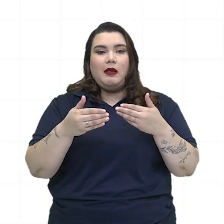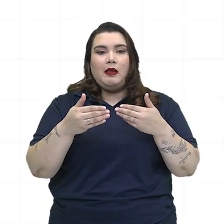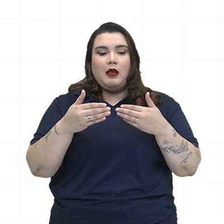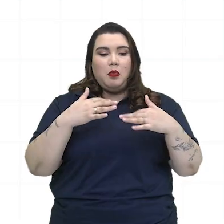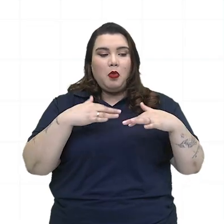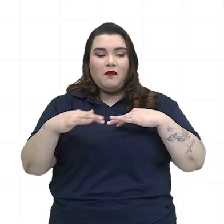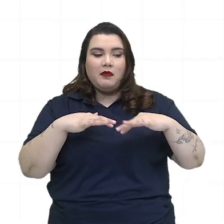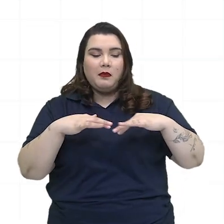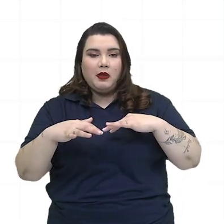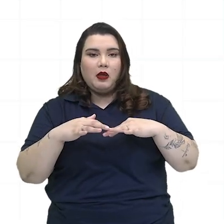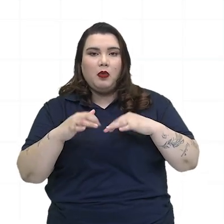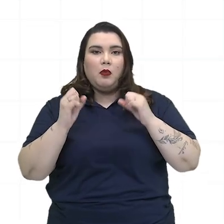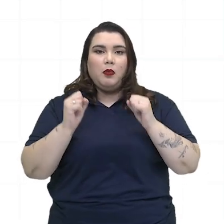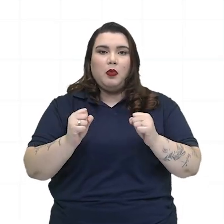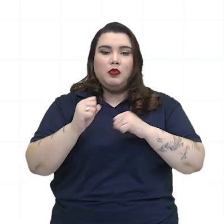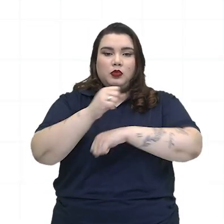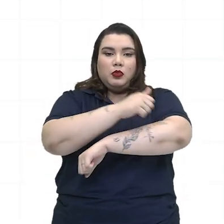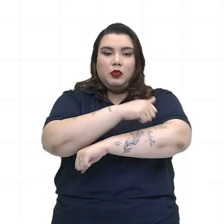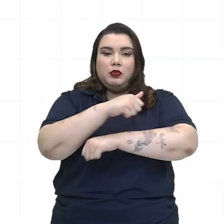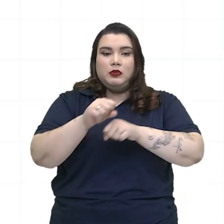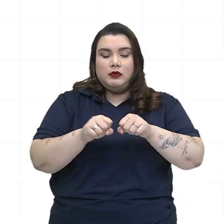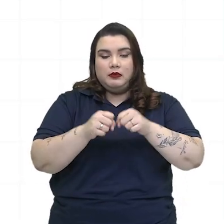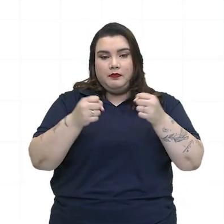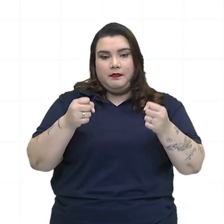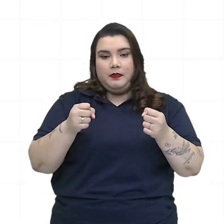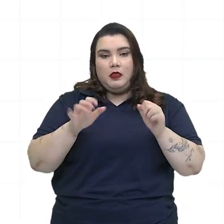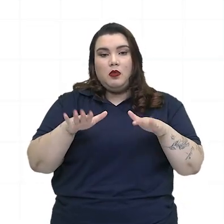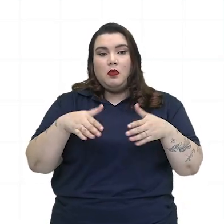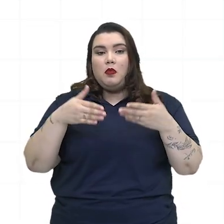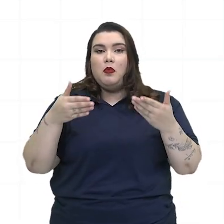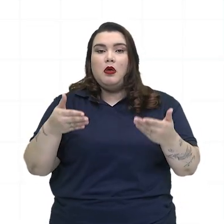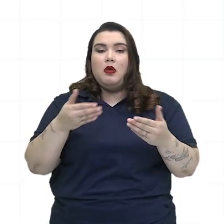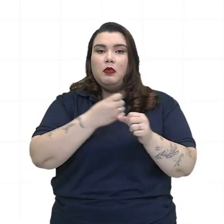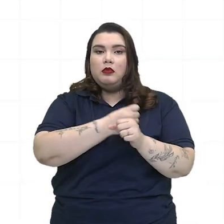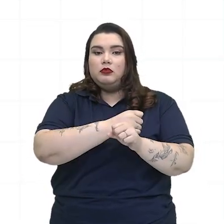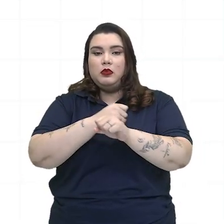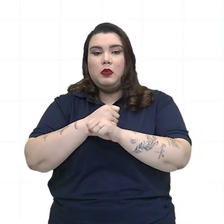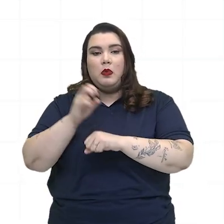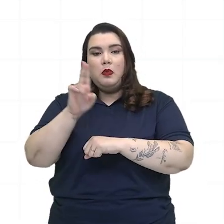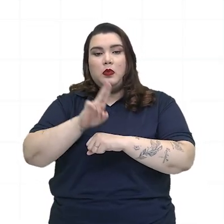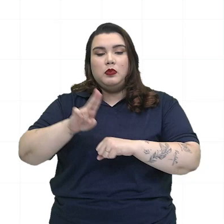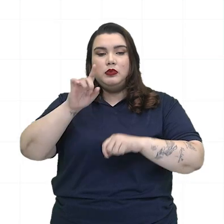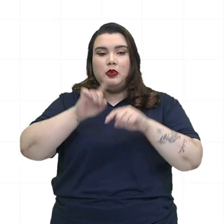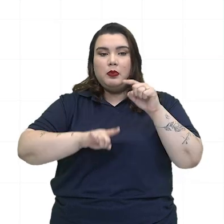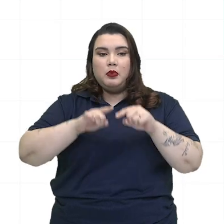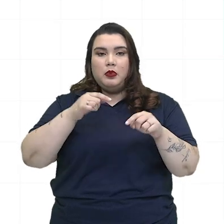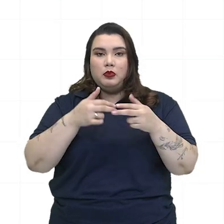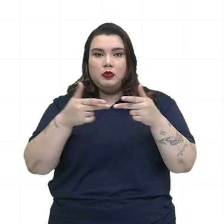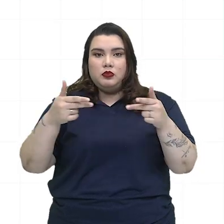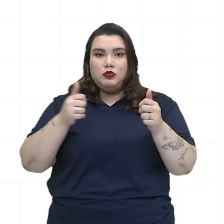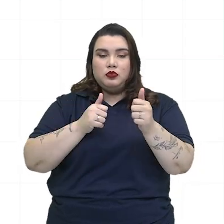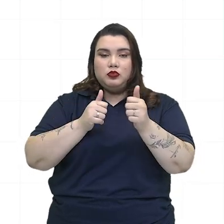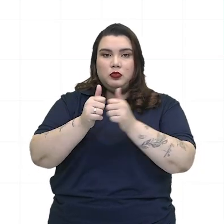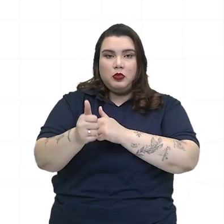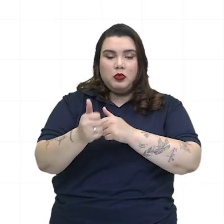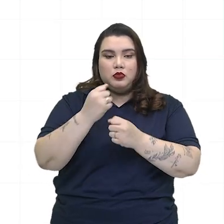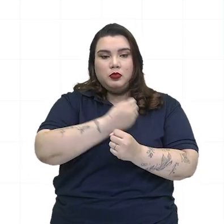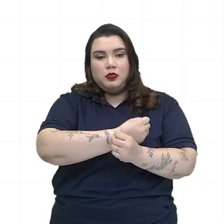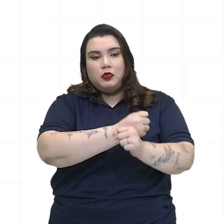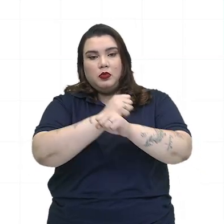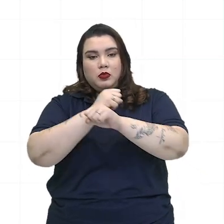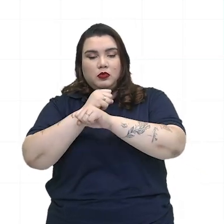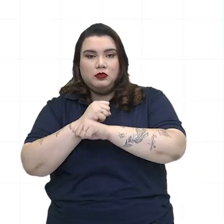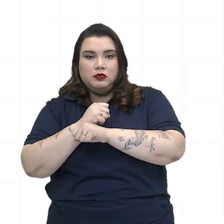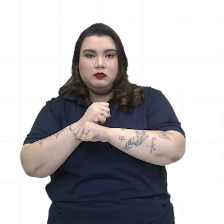frature os ossos. Qual é a prevenção? Usar equipamentos de proteção em esporte, porque o nosso corpo,